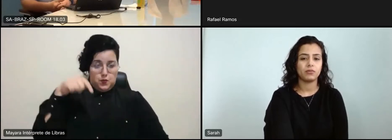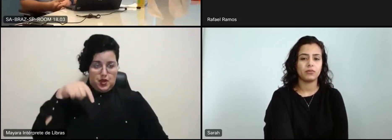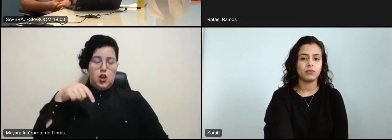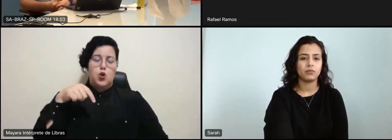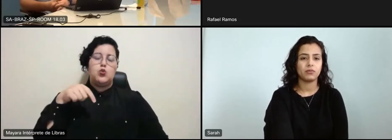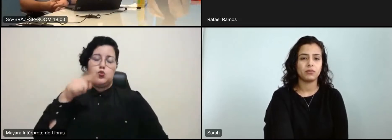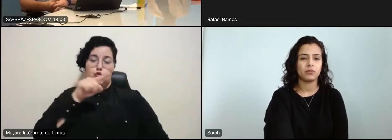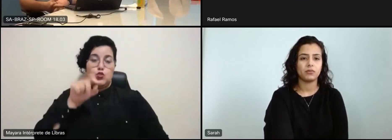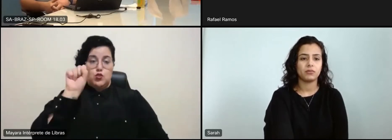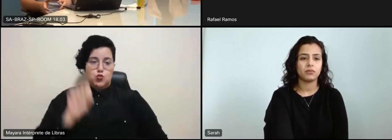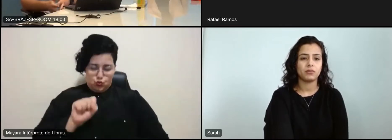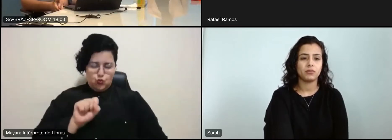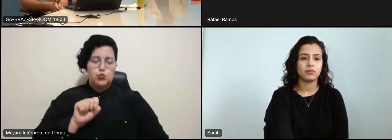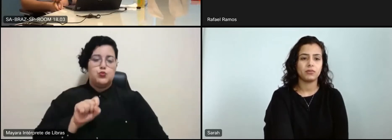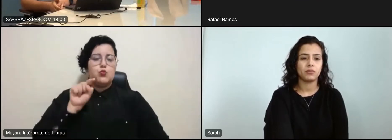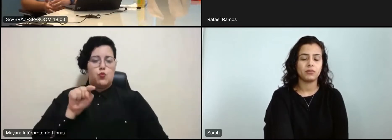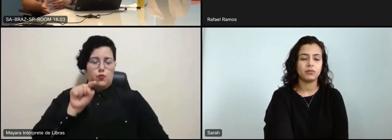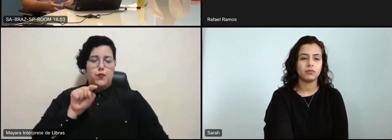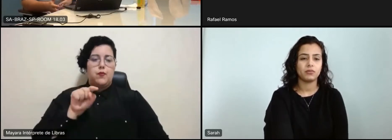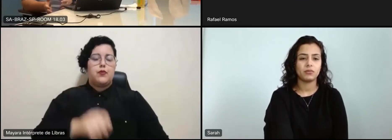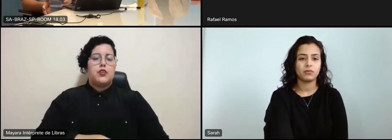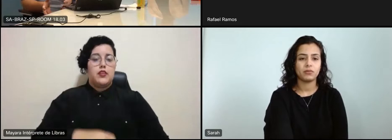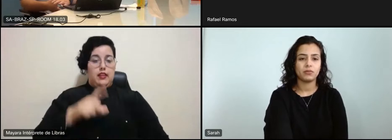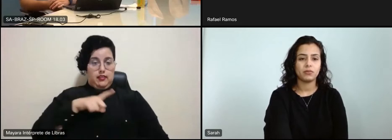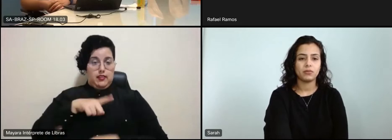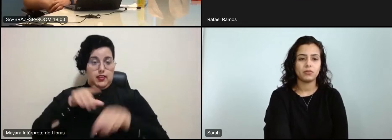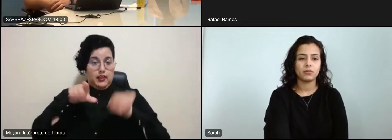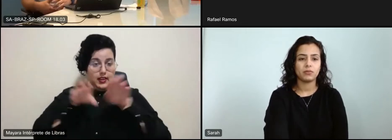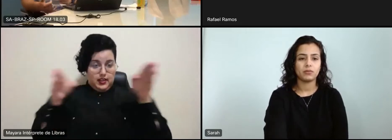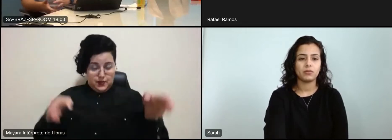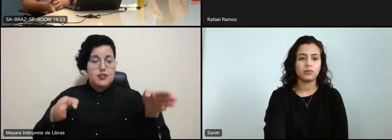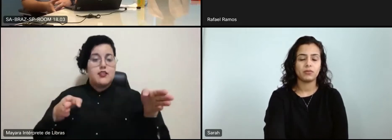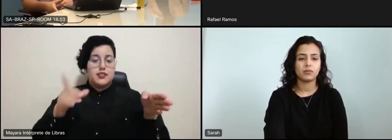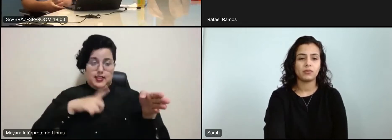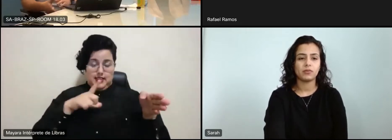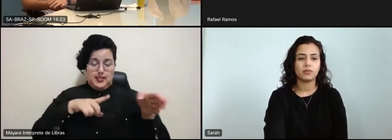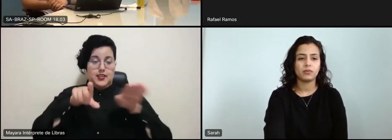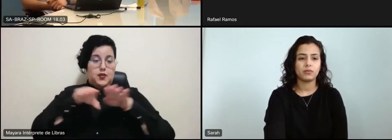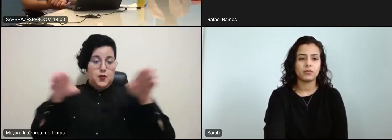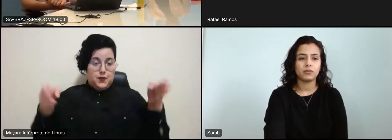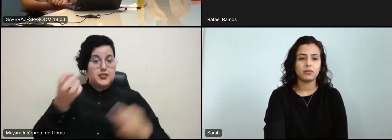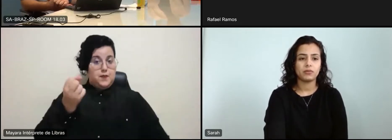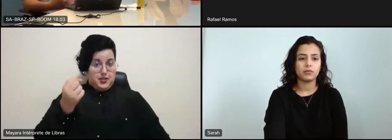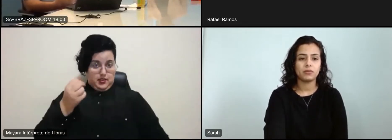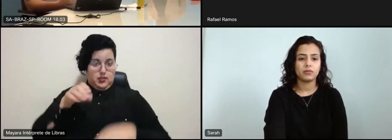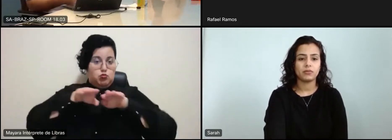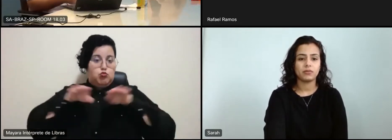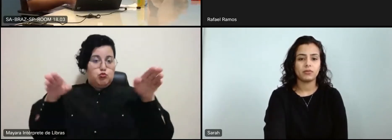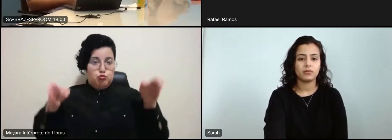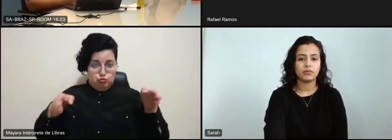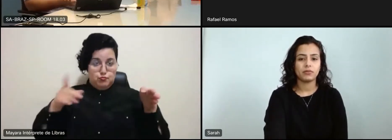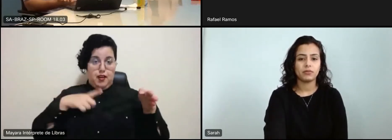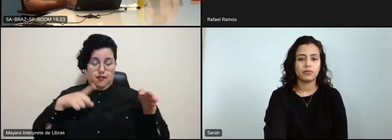Sul. Ao centro da nossa mesa, da nossa sala, nós temos uma mesa branca, uma mesa grande branca. Ao